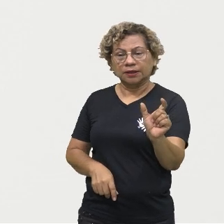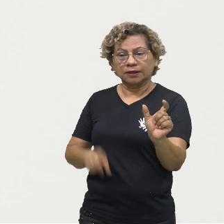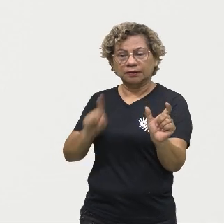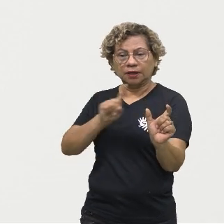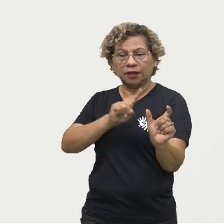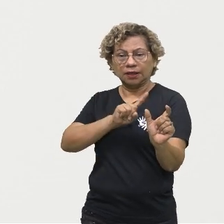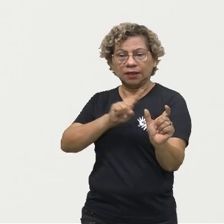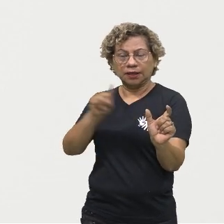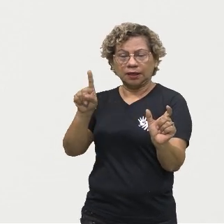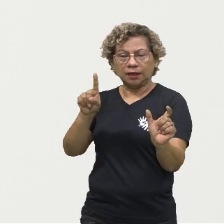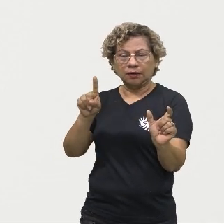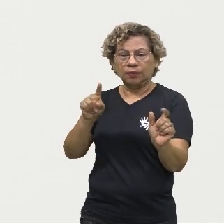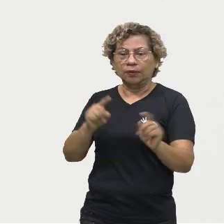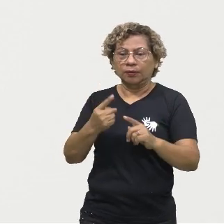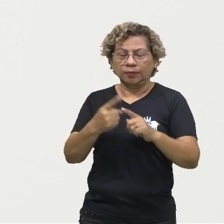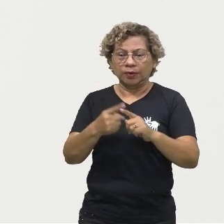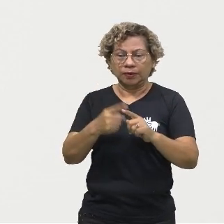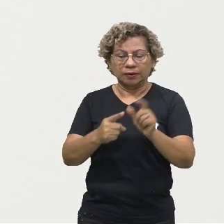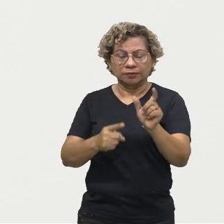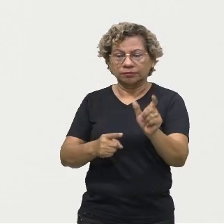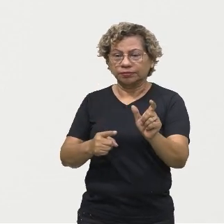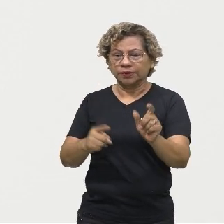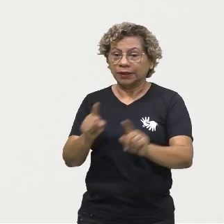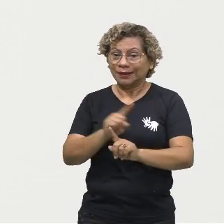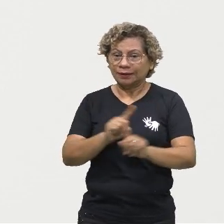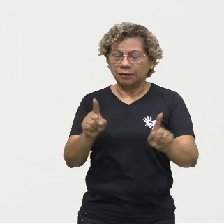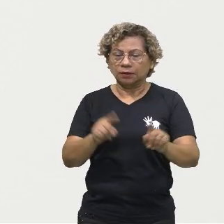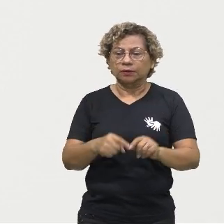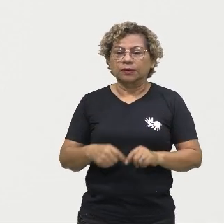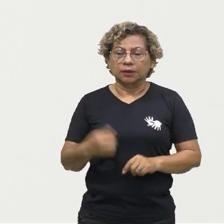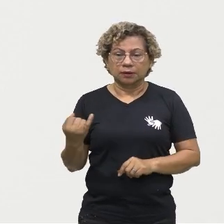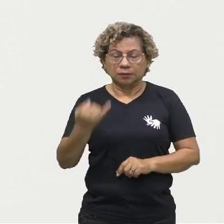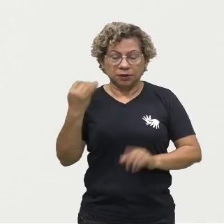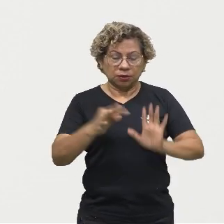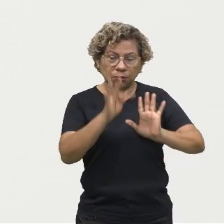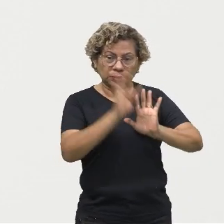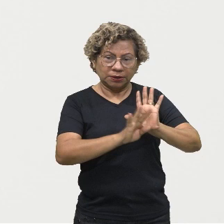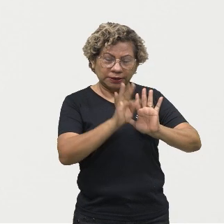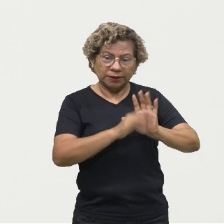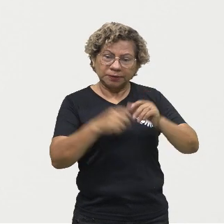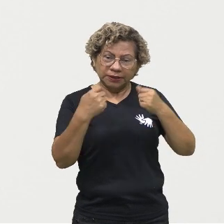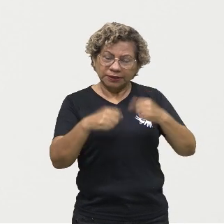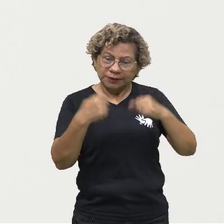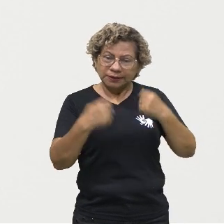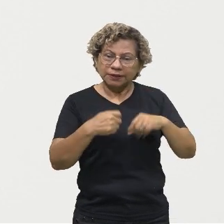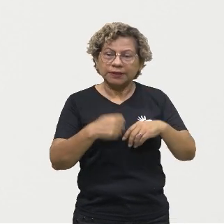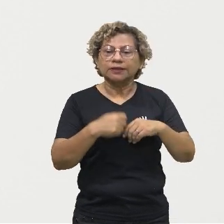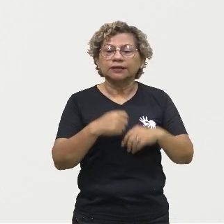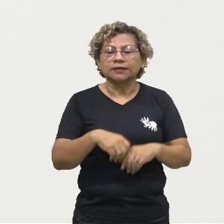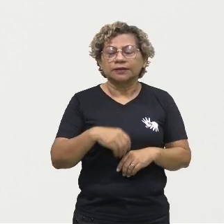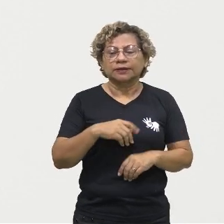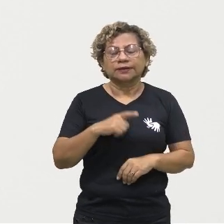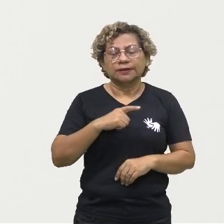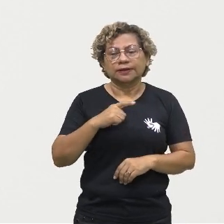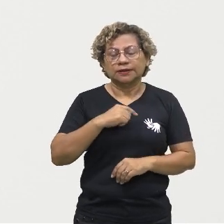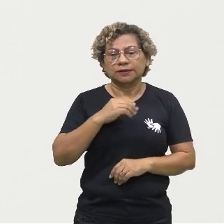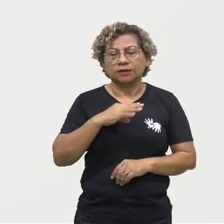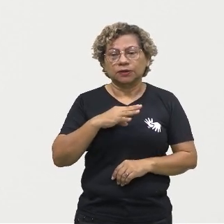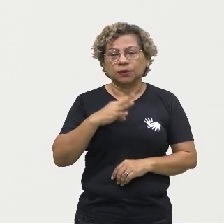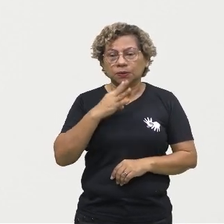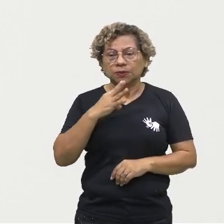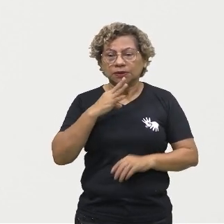o contrário, para que os textos passem pelo reconhecimento do grupo religioso. O